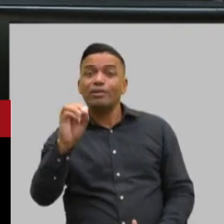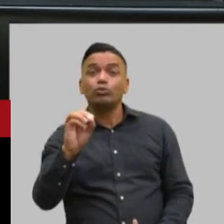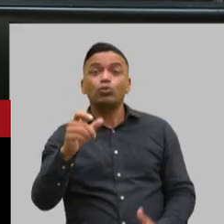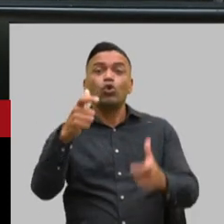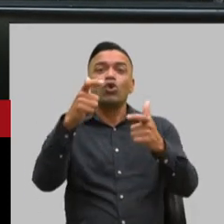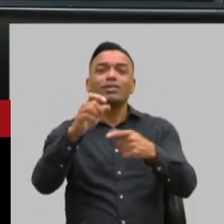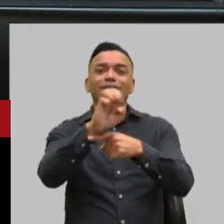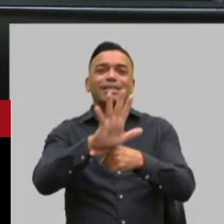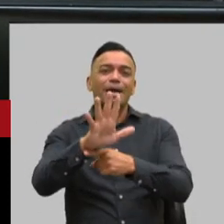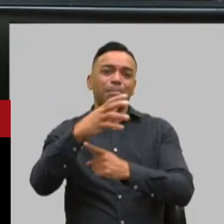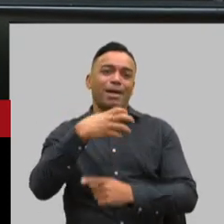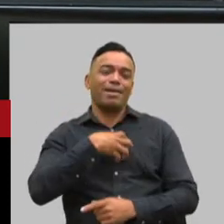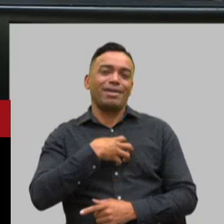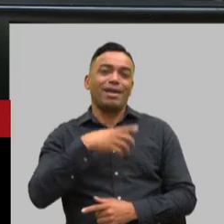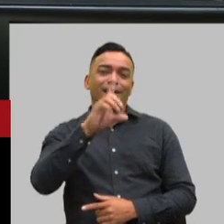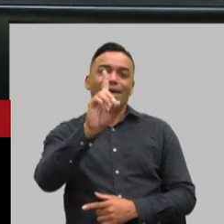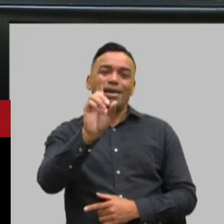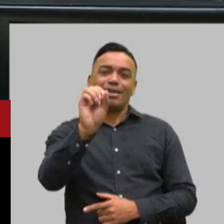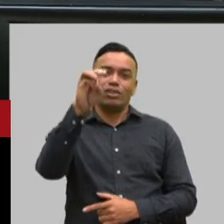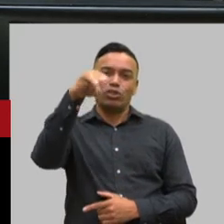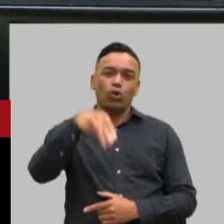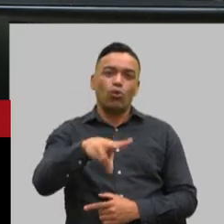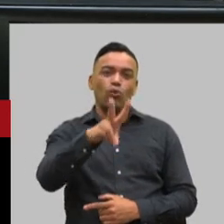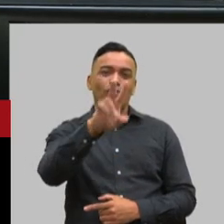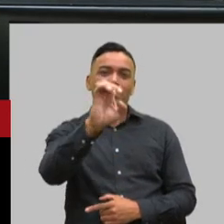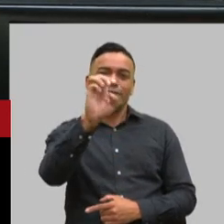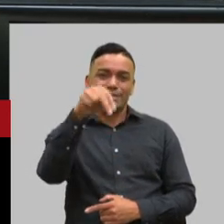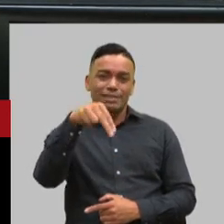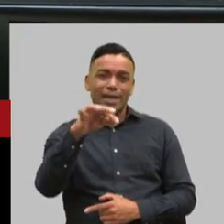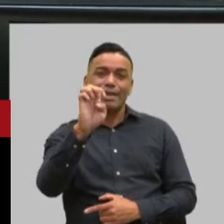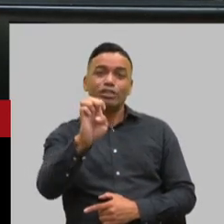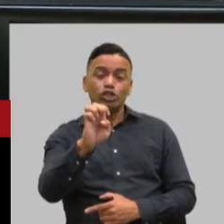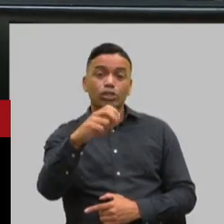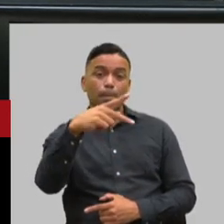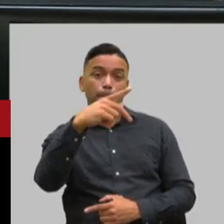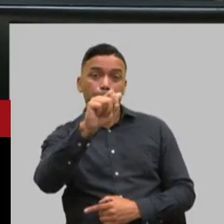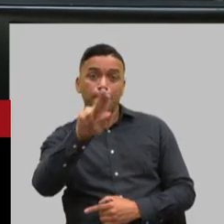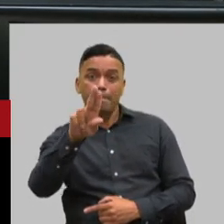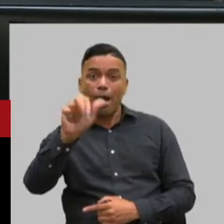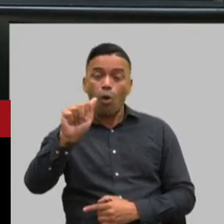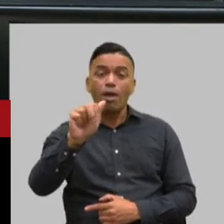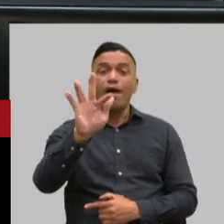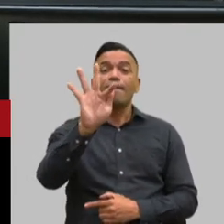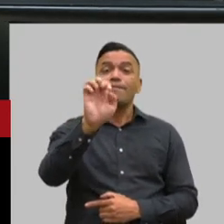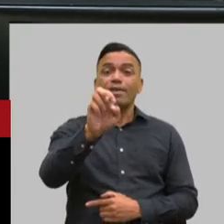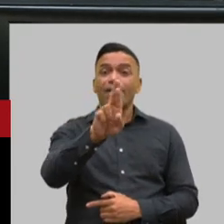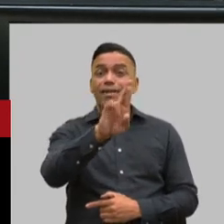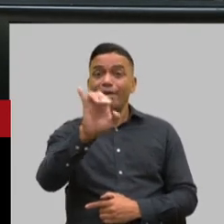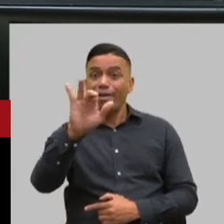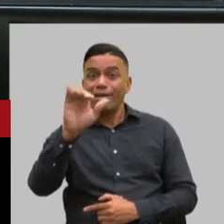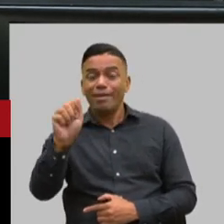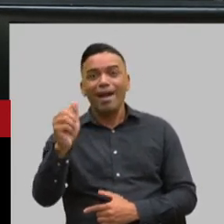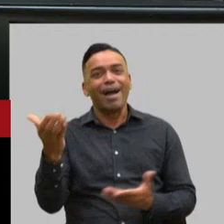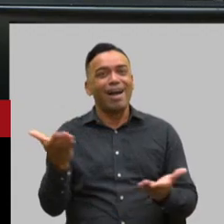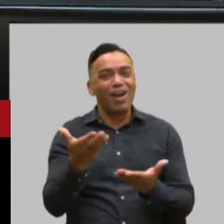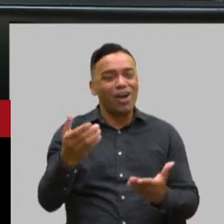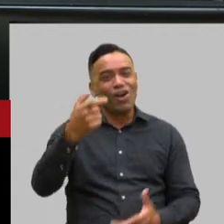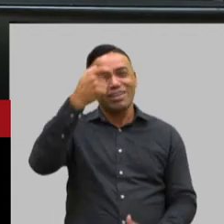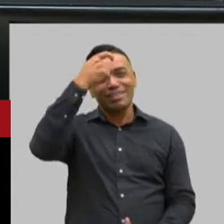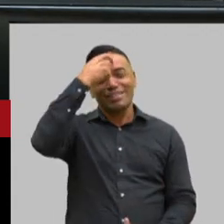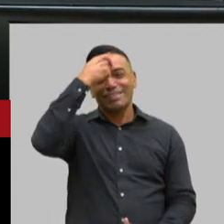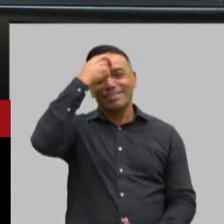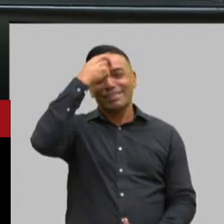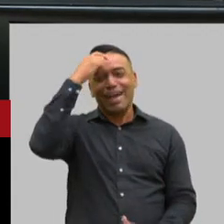Dom Vicente de Paula Ferreira, agora... cidadão honorário de Minas